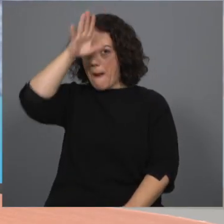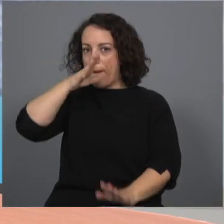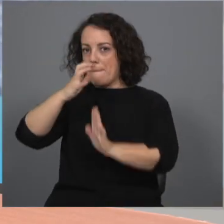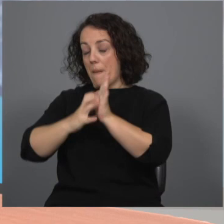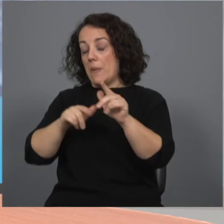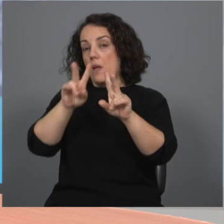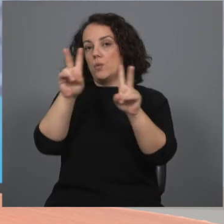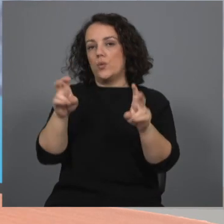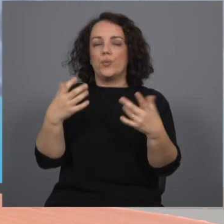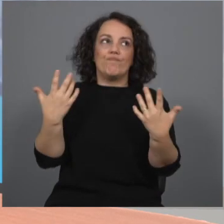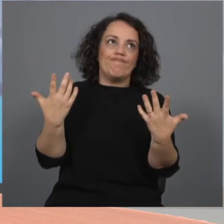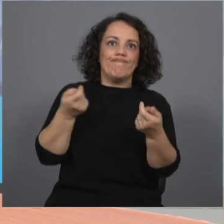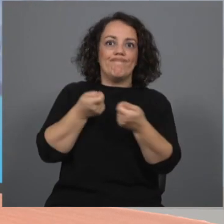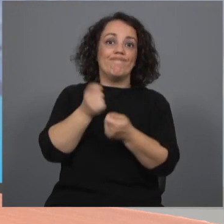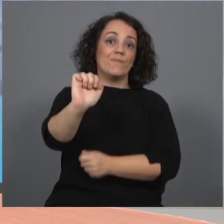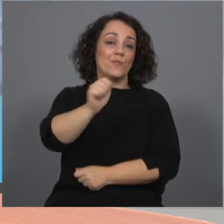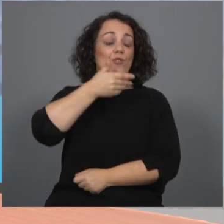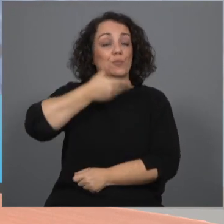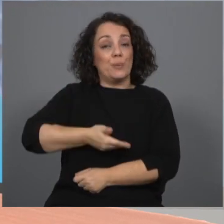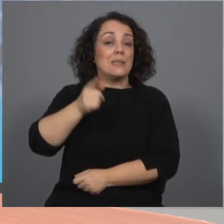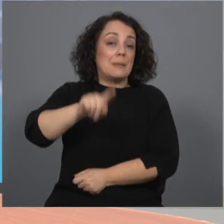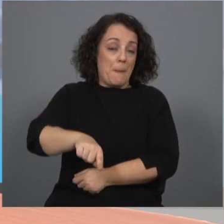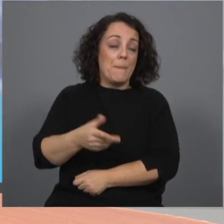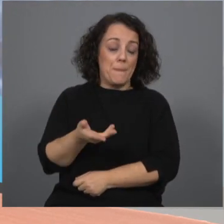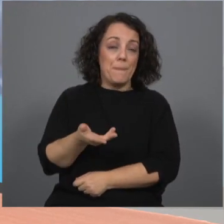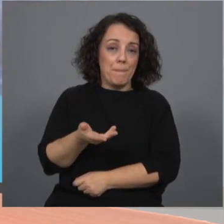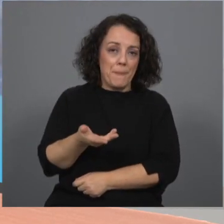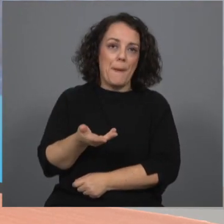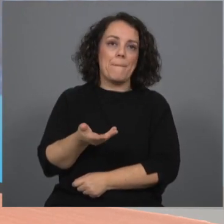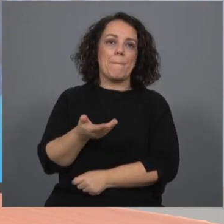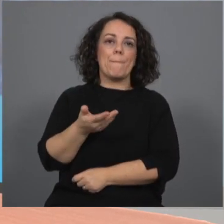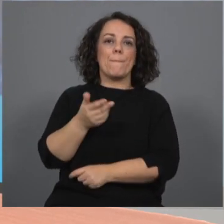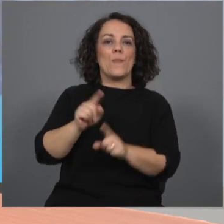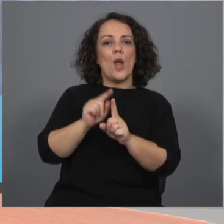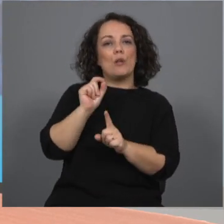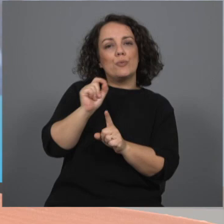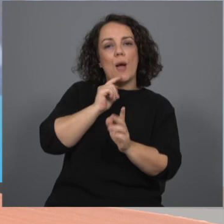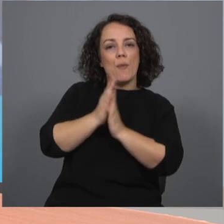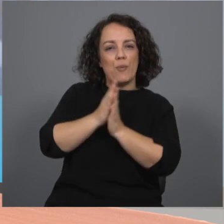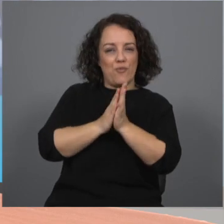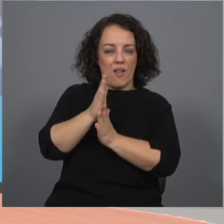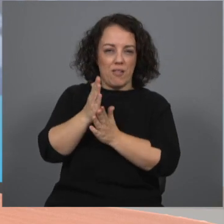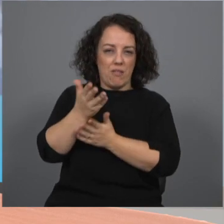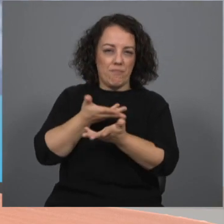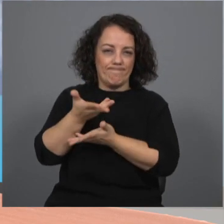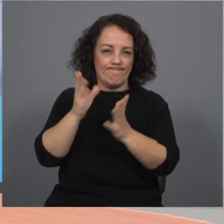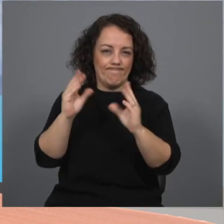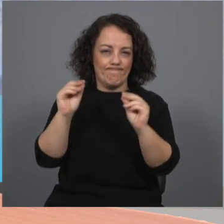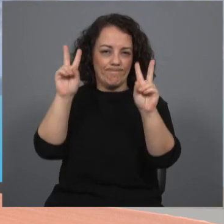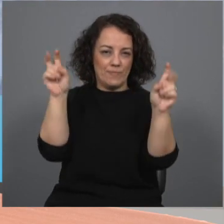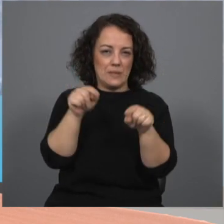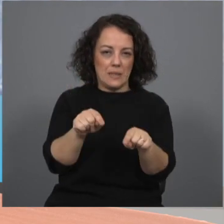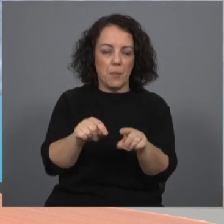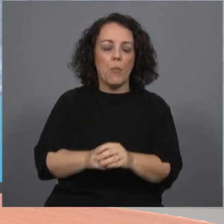porque é um assunto também da sua experiência, e por isso reservamos aqui alguns minutos para falar sobre ele, porque nós podemos muito bem